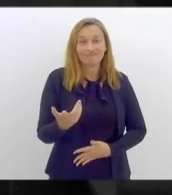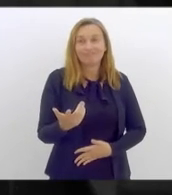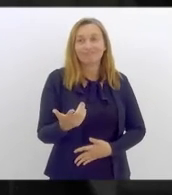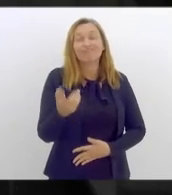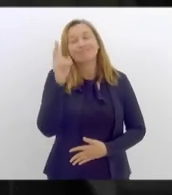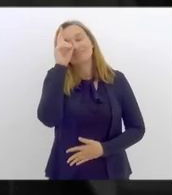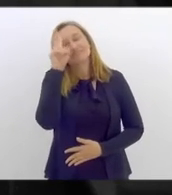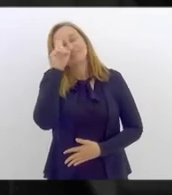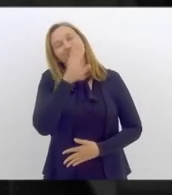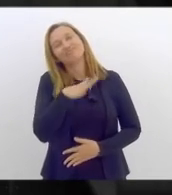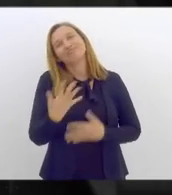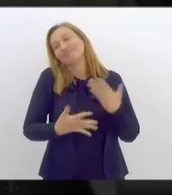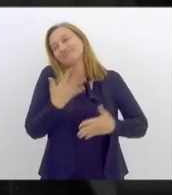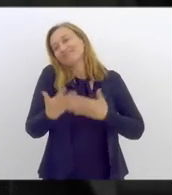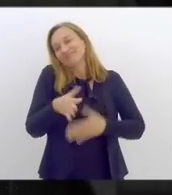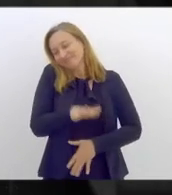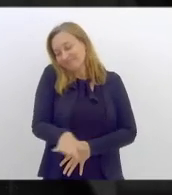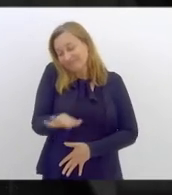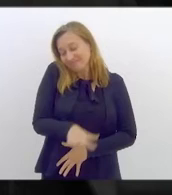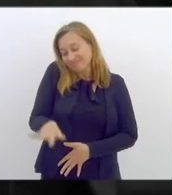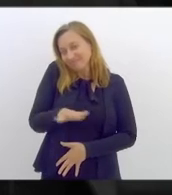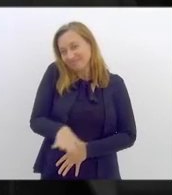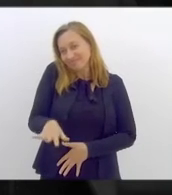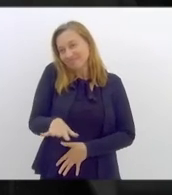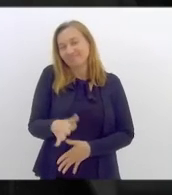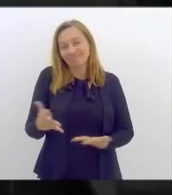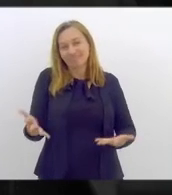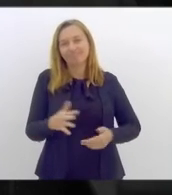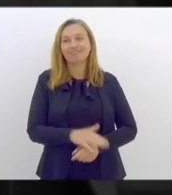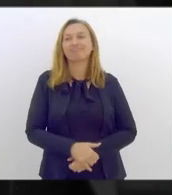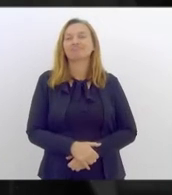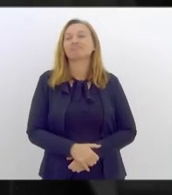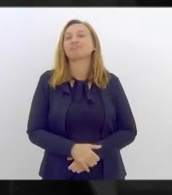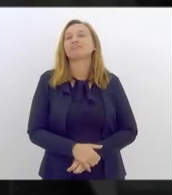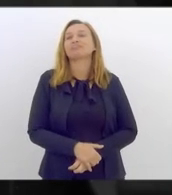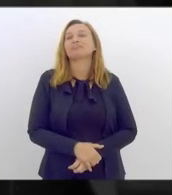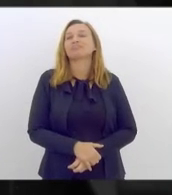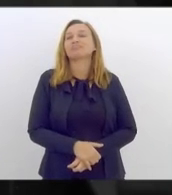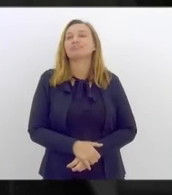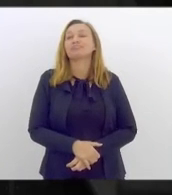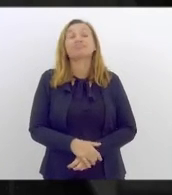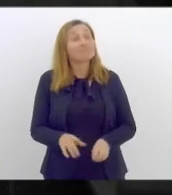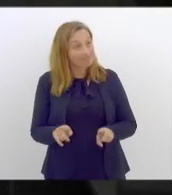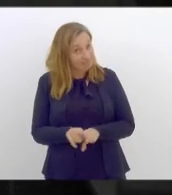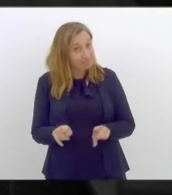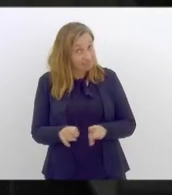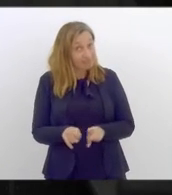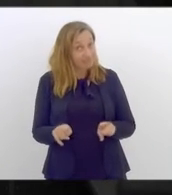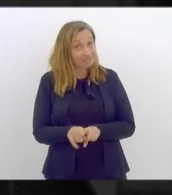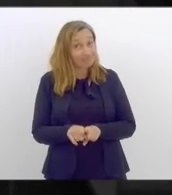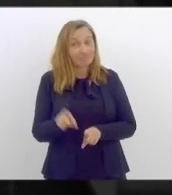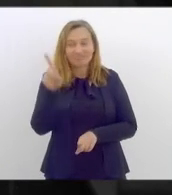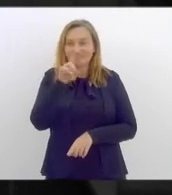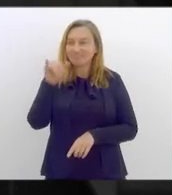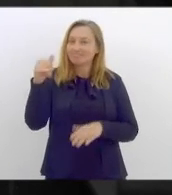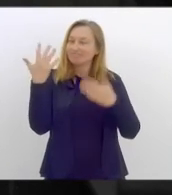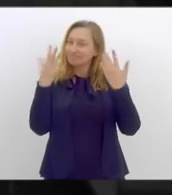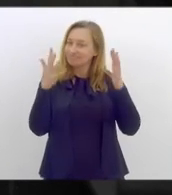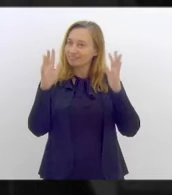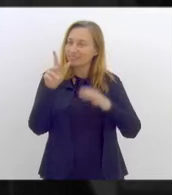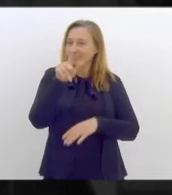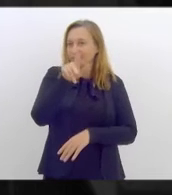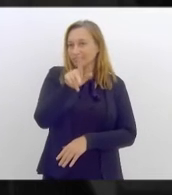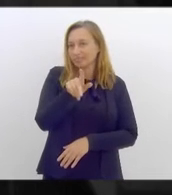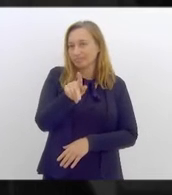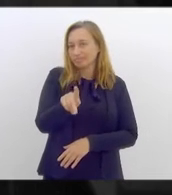que lembra a alegria das Crianças alegria né infantil e também dia em que se celebra Padroeira